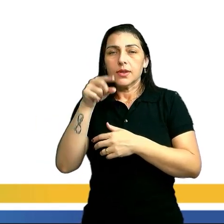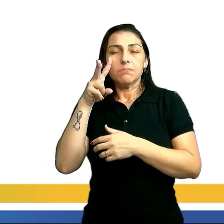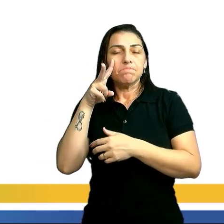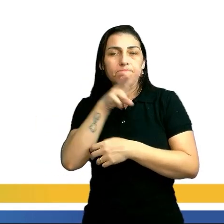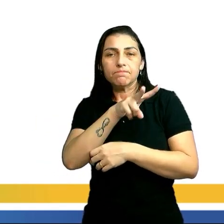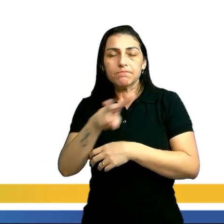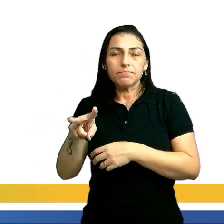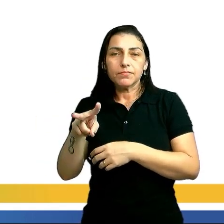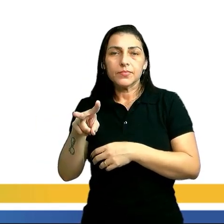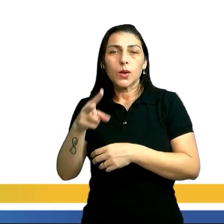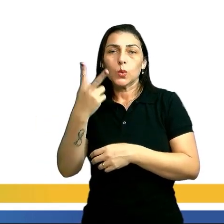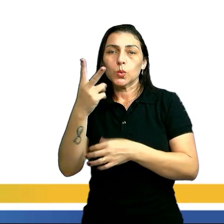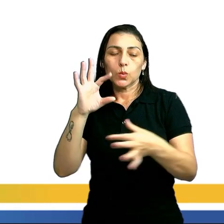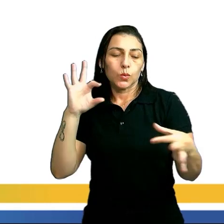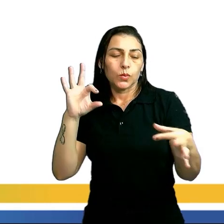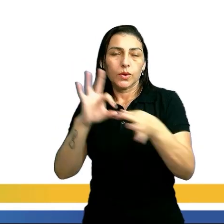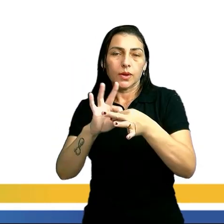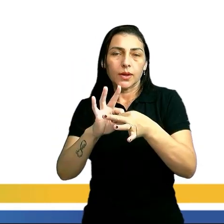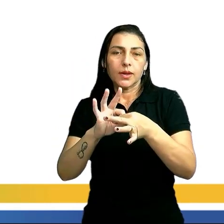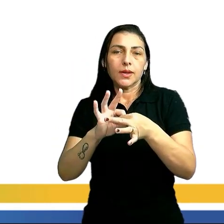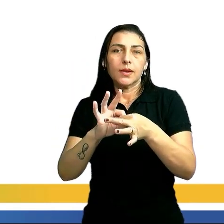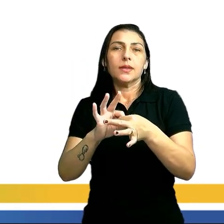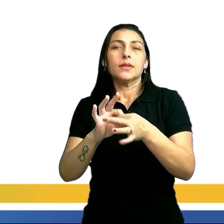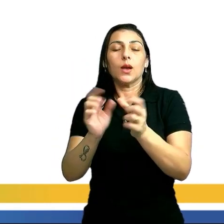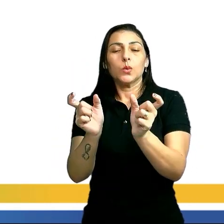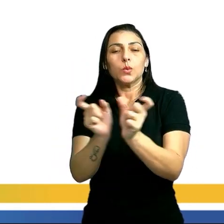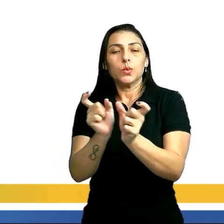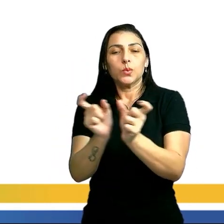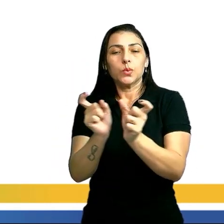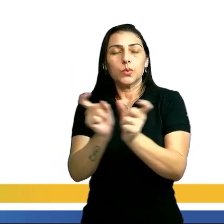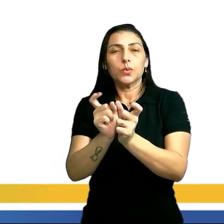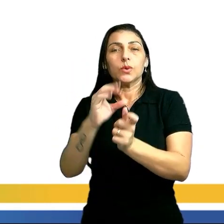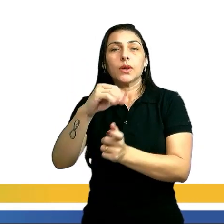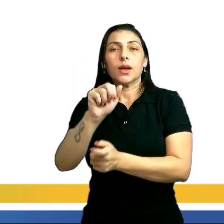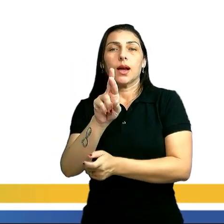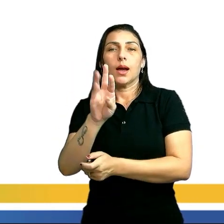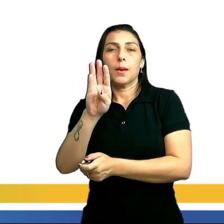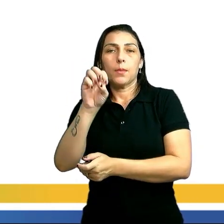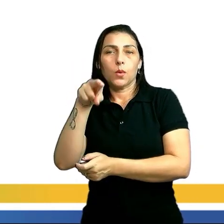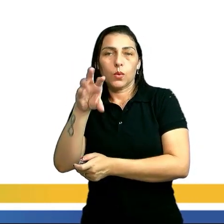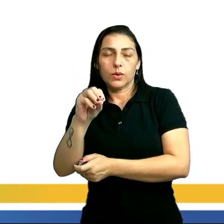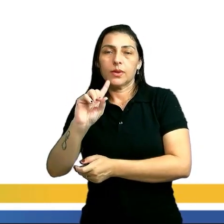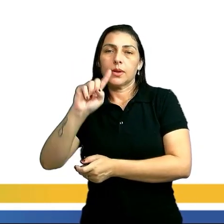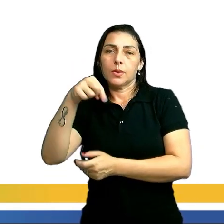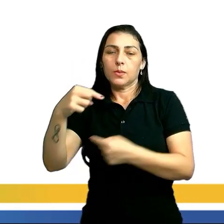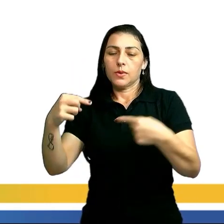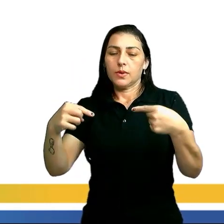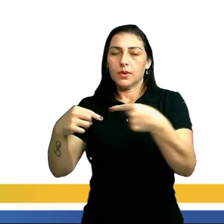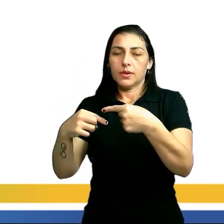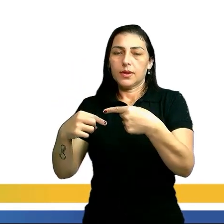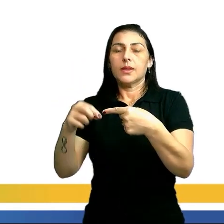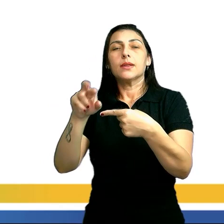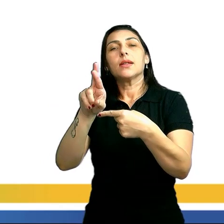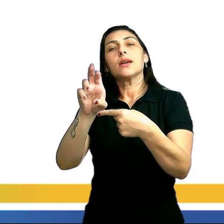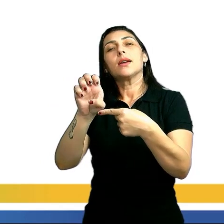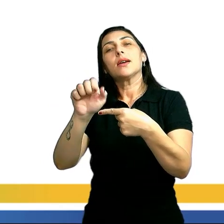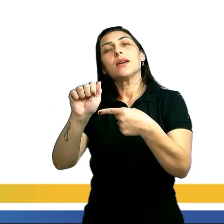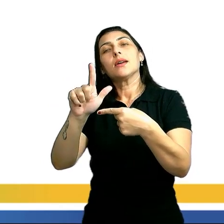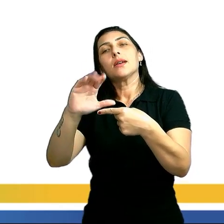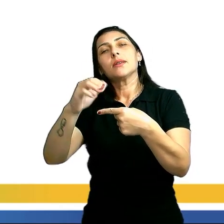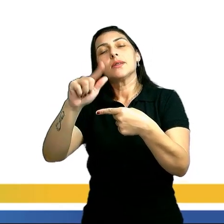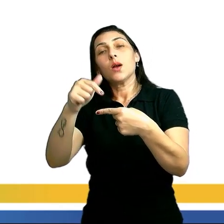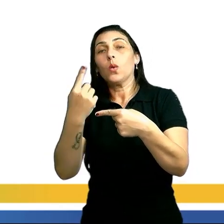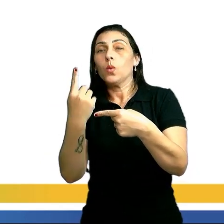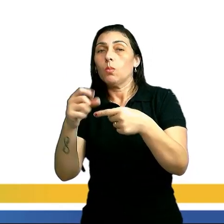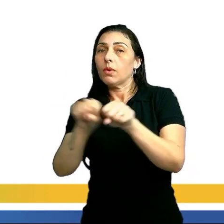observa 2 ligações duplas, né, nos carbonos aí, ó, entre carbonos. Depois da seta da reação, uma ligação dupla